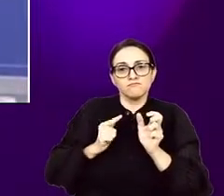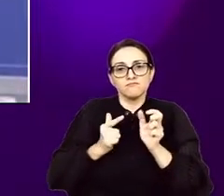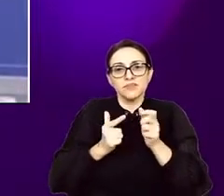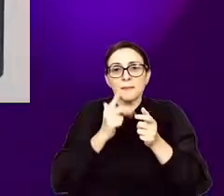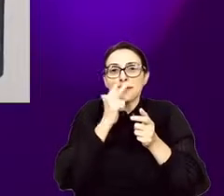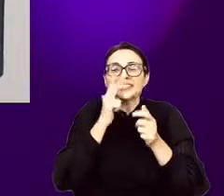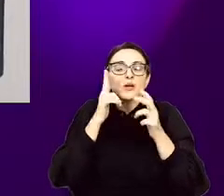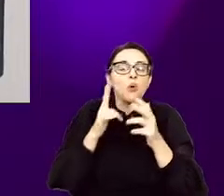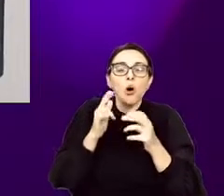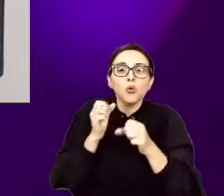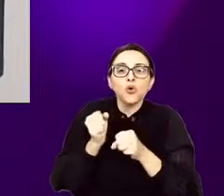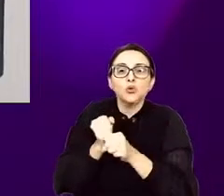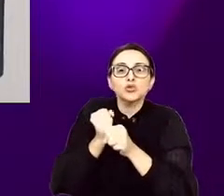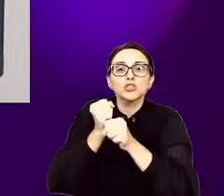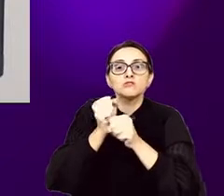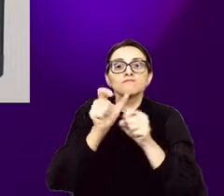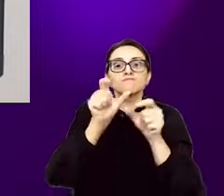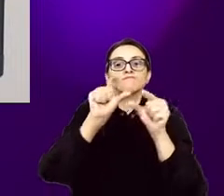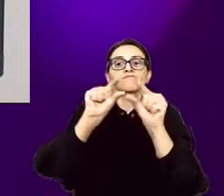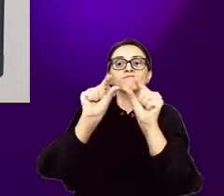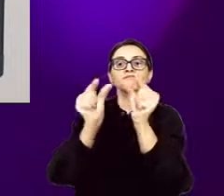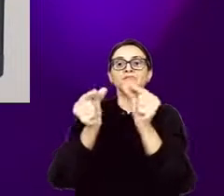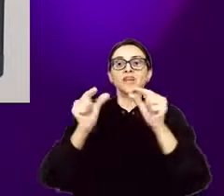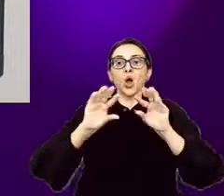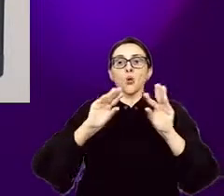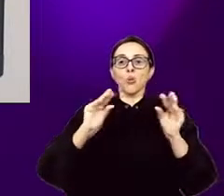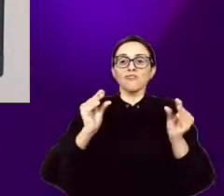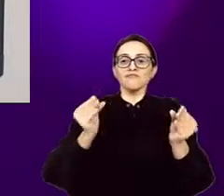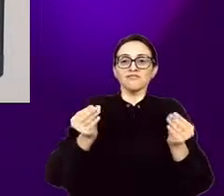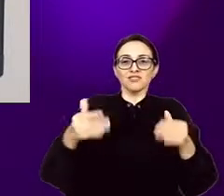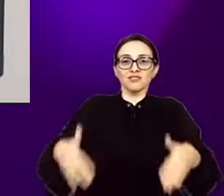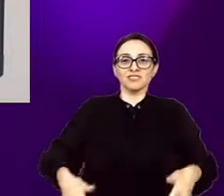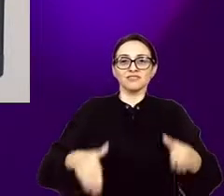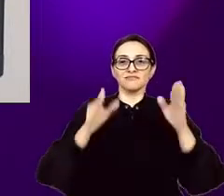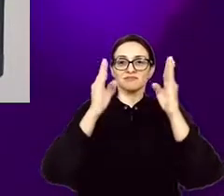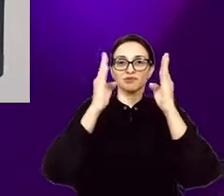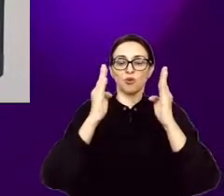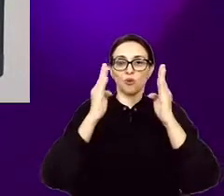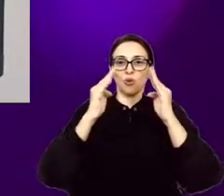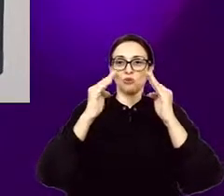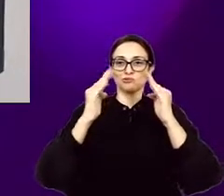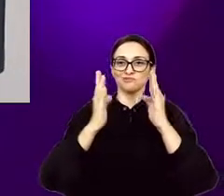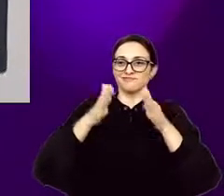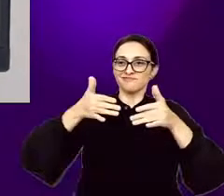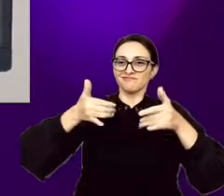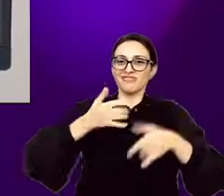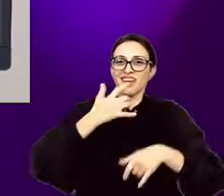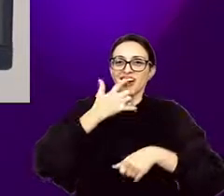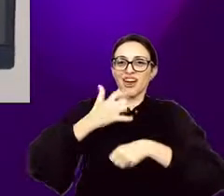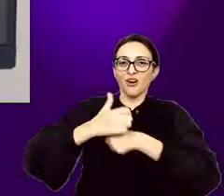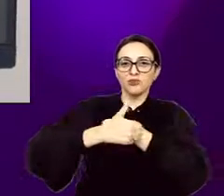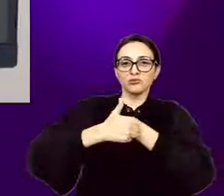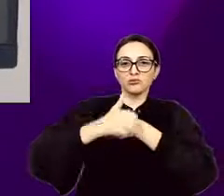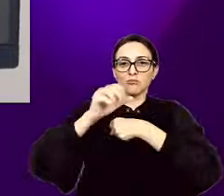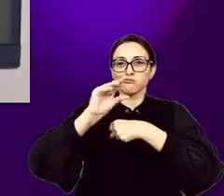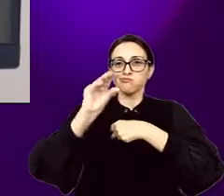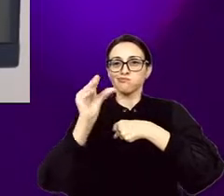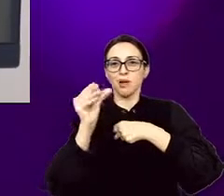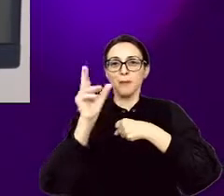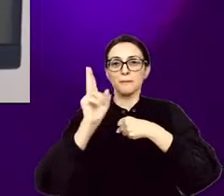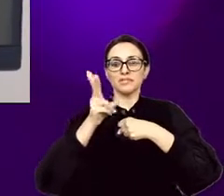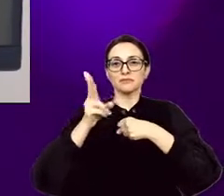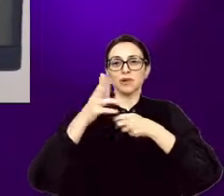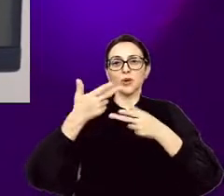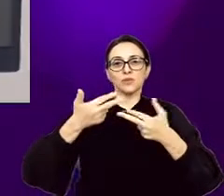reconstruindo, né, de forma anatômica esse quadril. Aqui é um outro caso, para a gente, só para mostrar para vocês a mesma coisa, né?